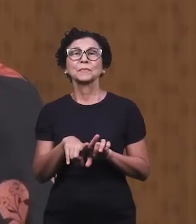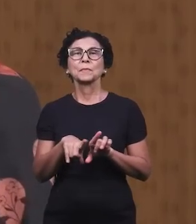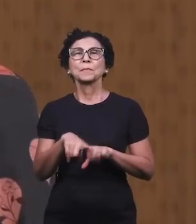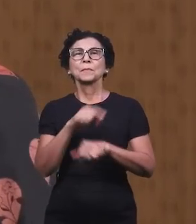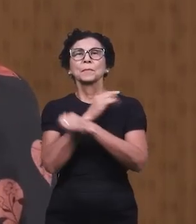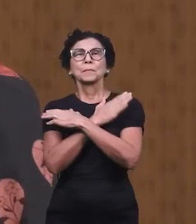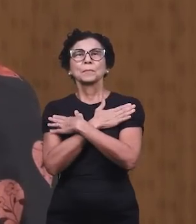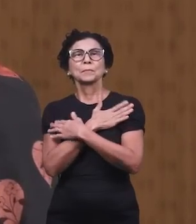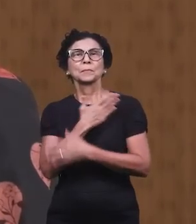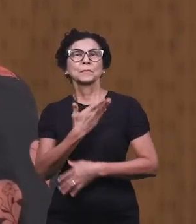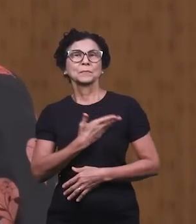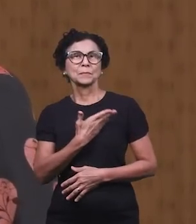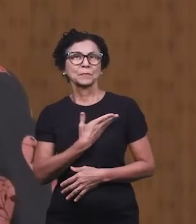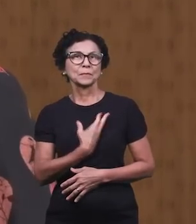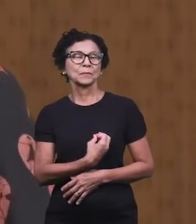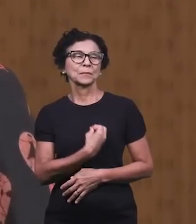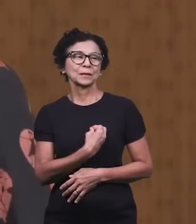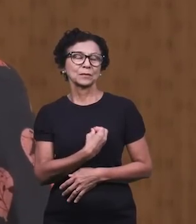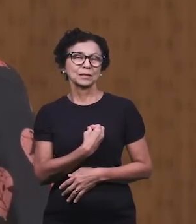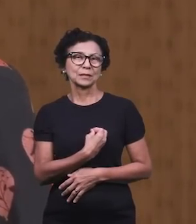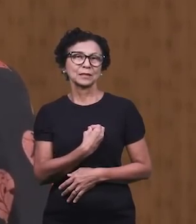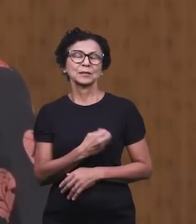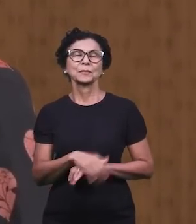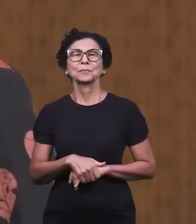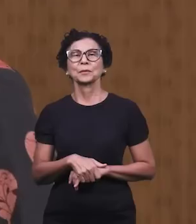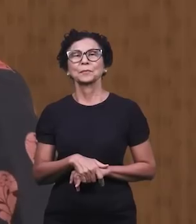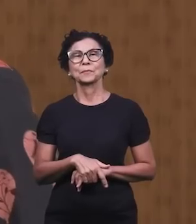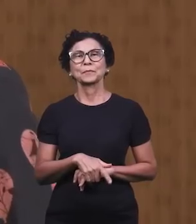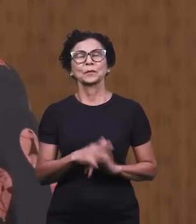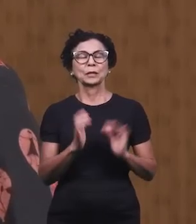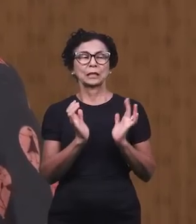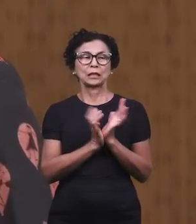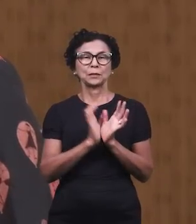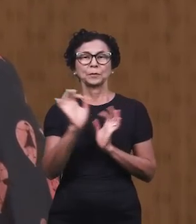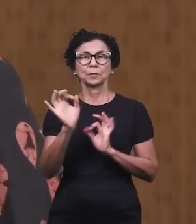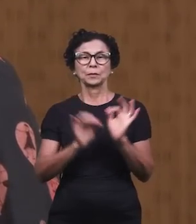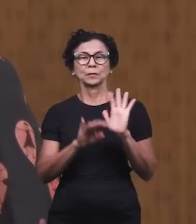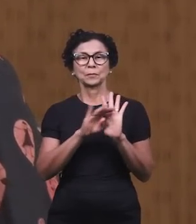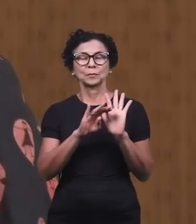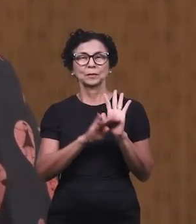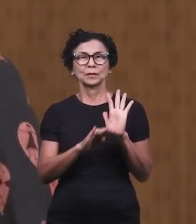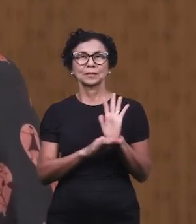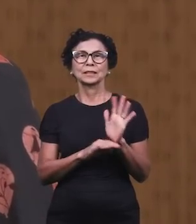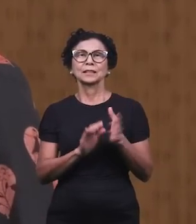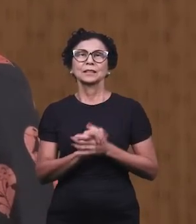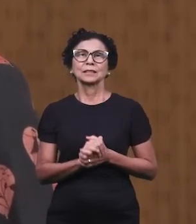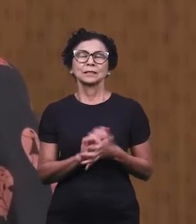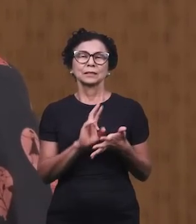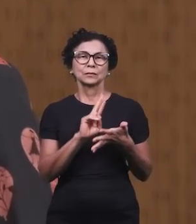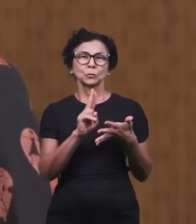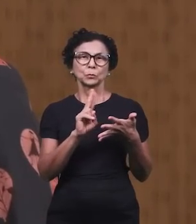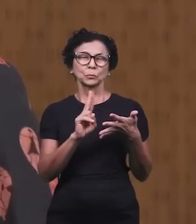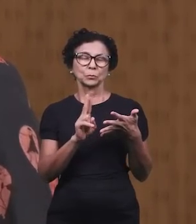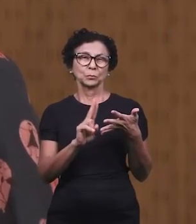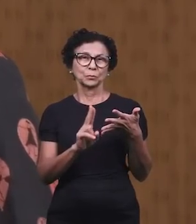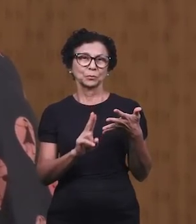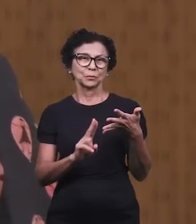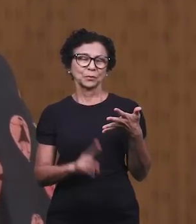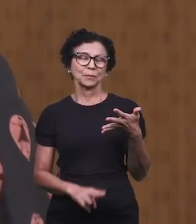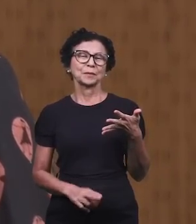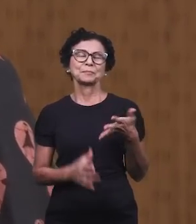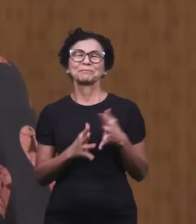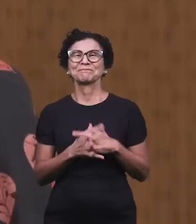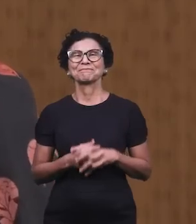meus amigos que participam da construção desse programa, os jovens roteiristas Karina, Raíssa, Rafael e